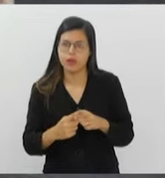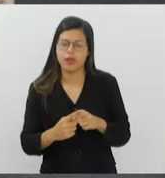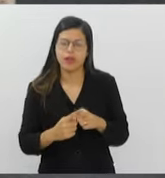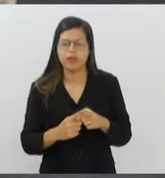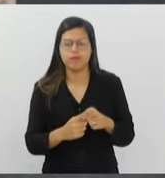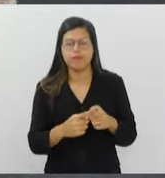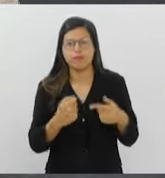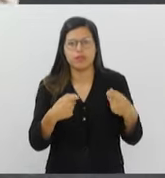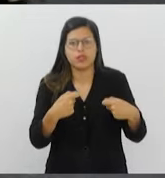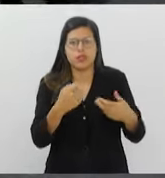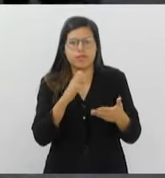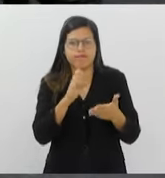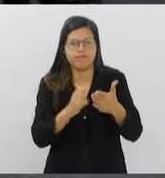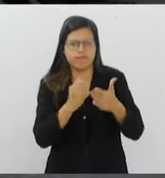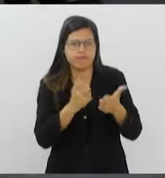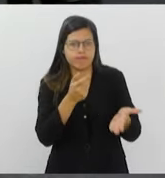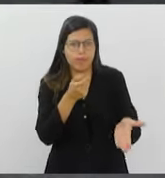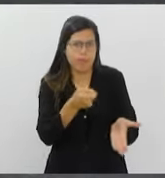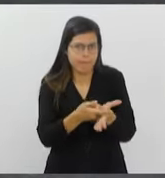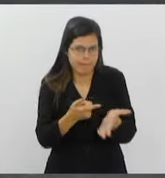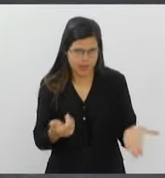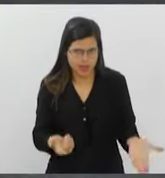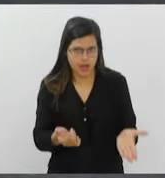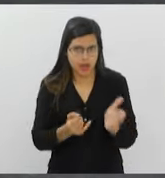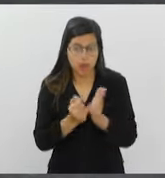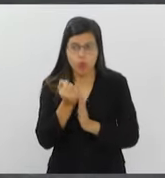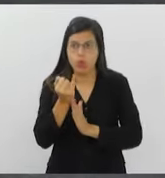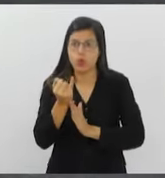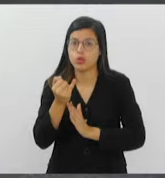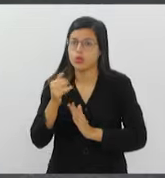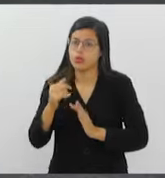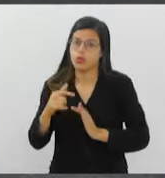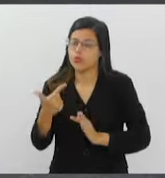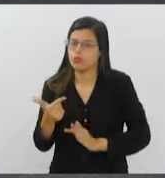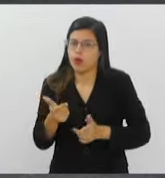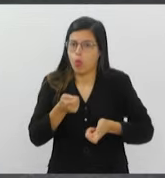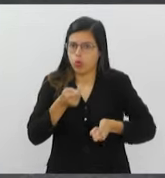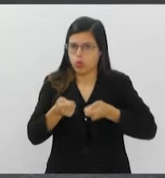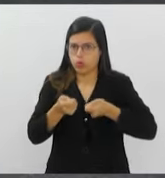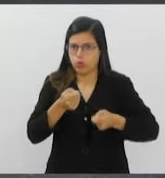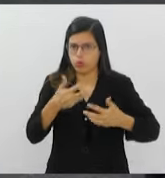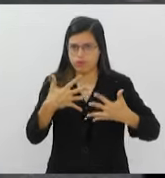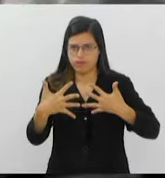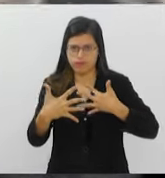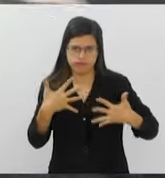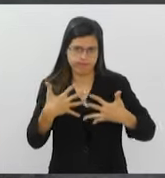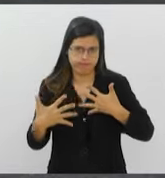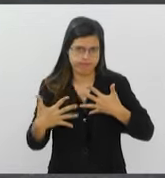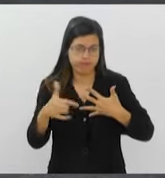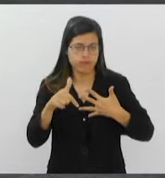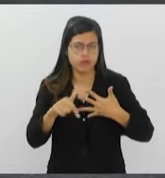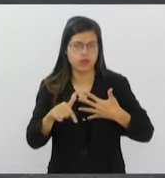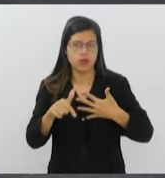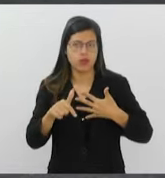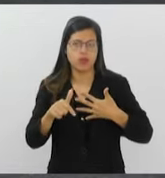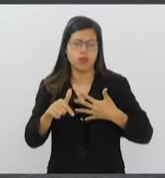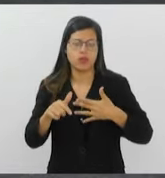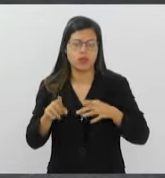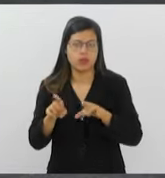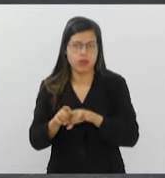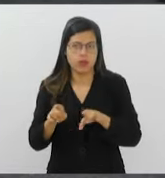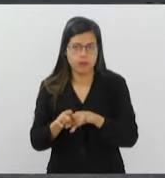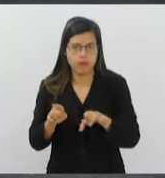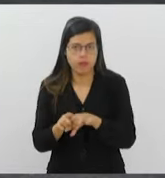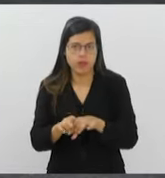o subsídio não é o problema. O problema é o subsídio sem controle, sem transparência e sem, de fato, estar se revertendo